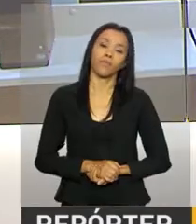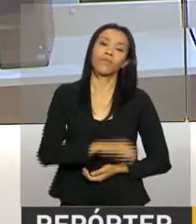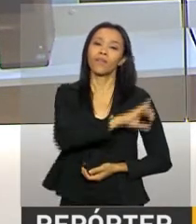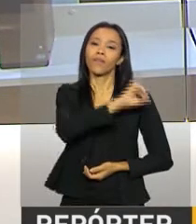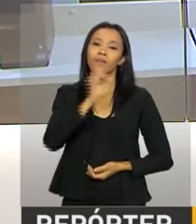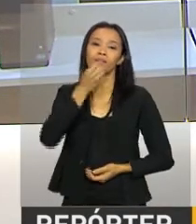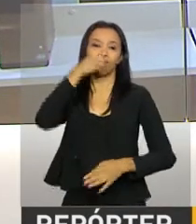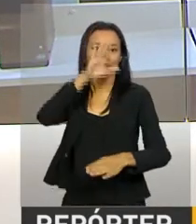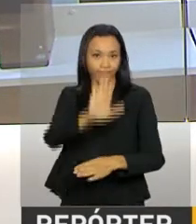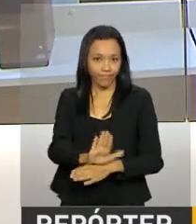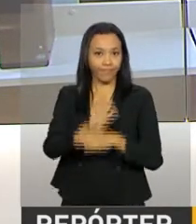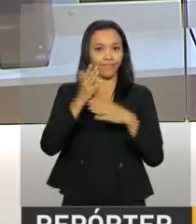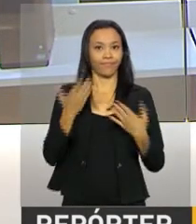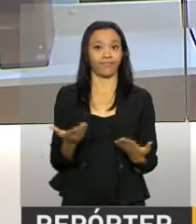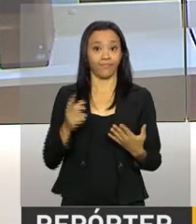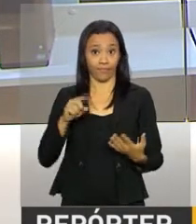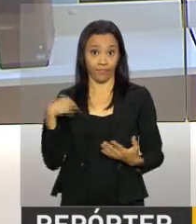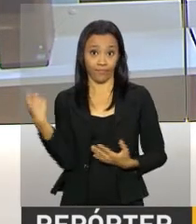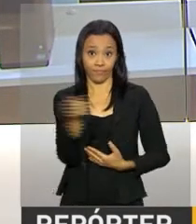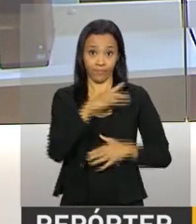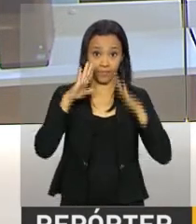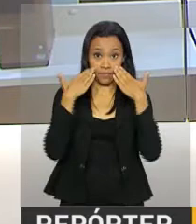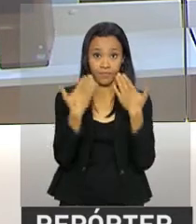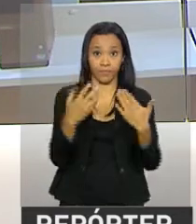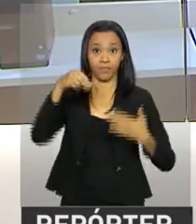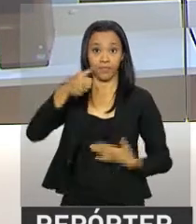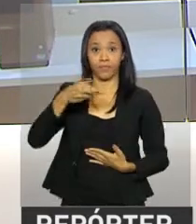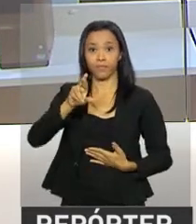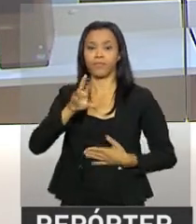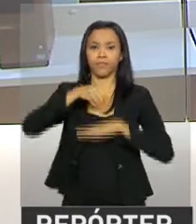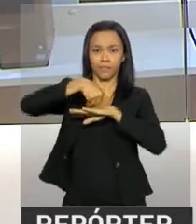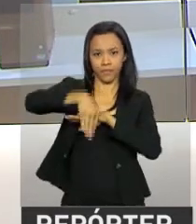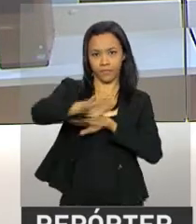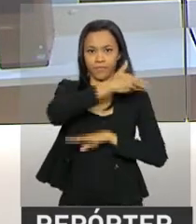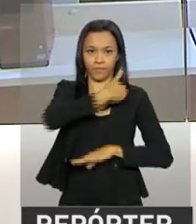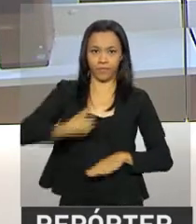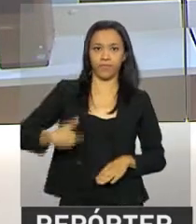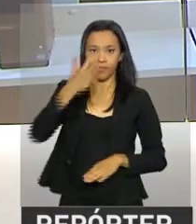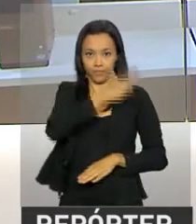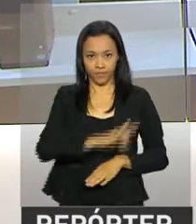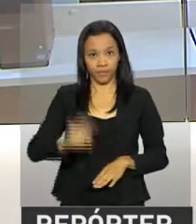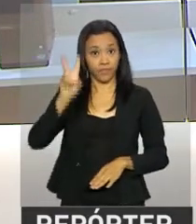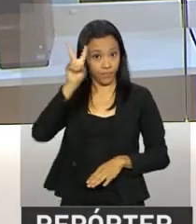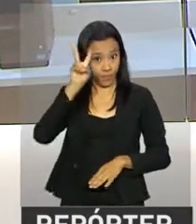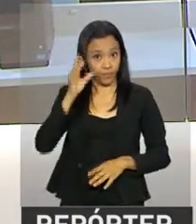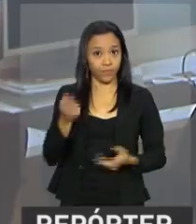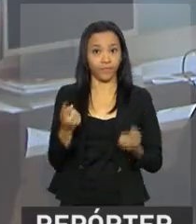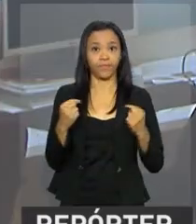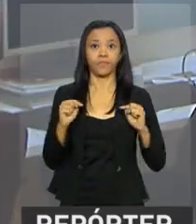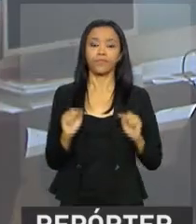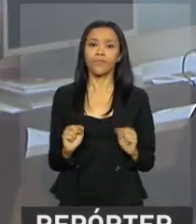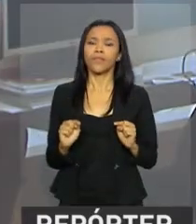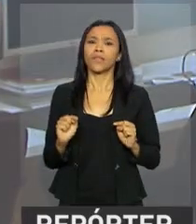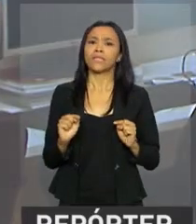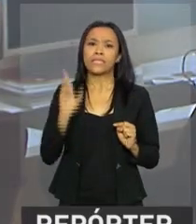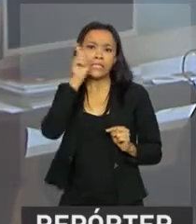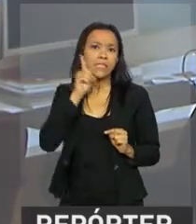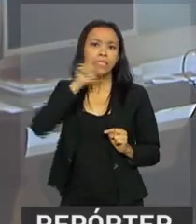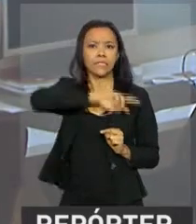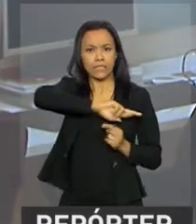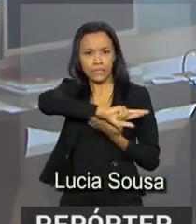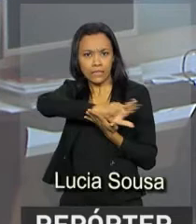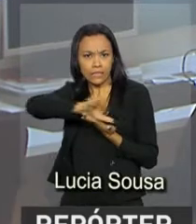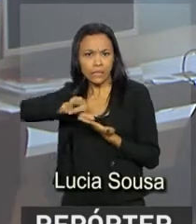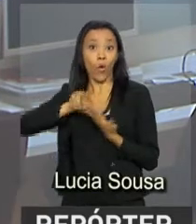Olá, boa tarde. O repórter NBR está de volta com as notícias do governo federal desta segunda-feira. Os deputados